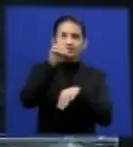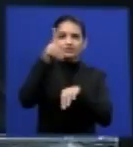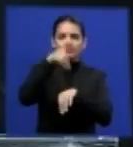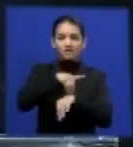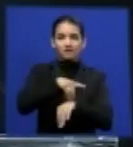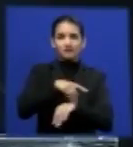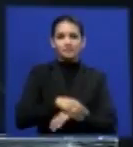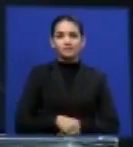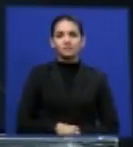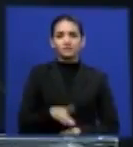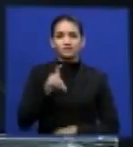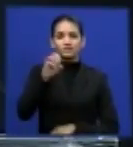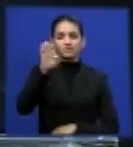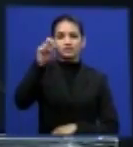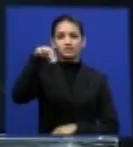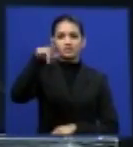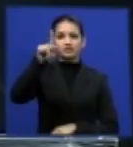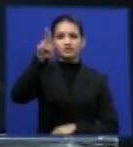dengue.